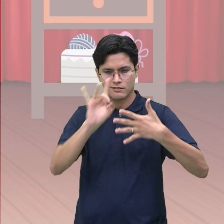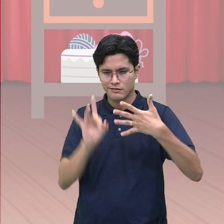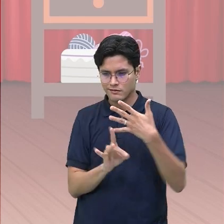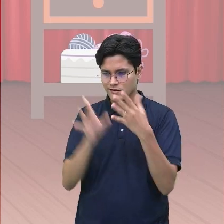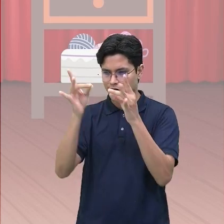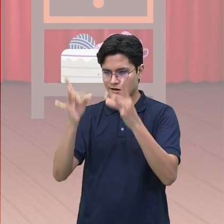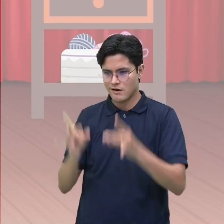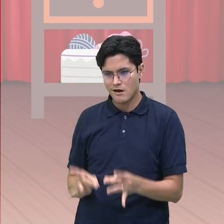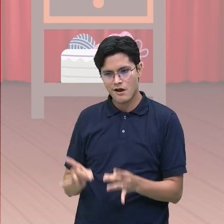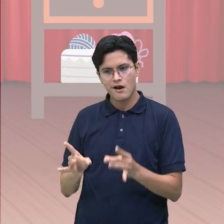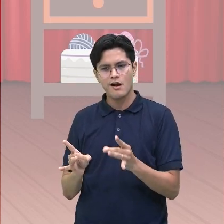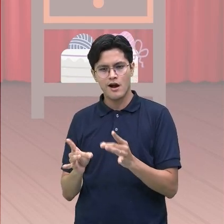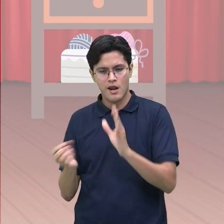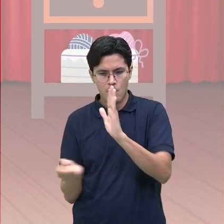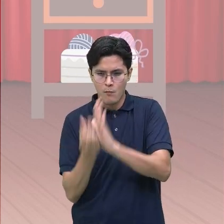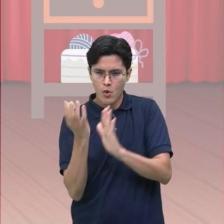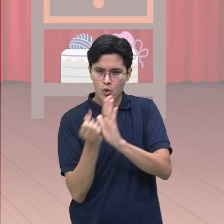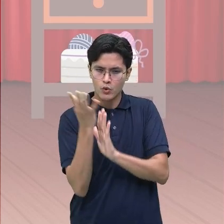um mundo.